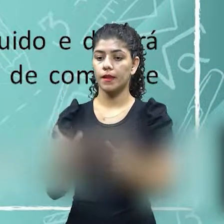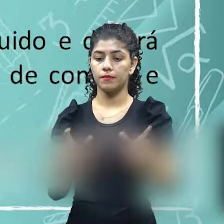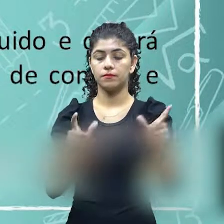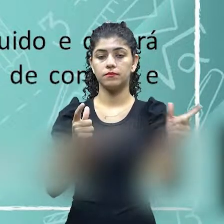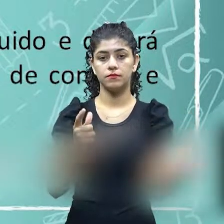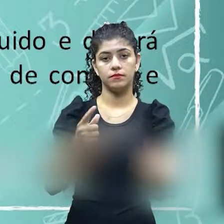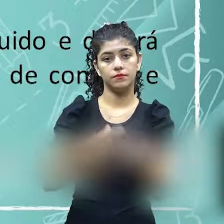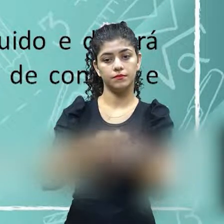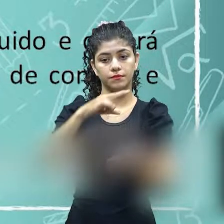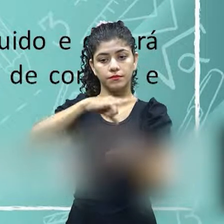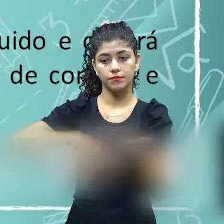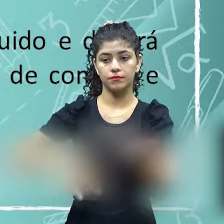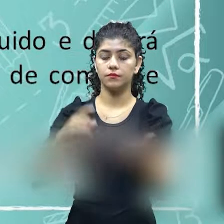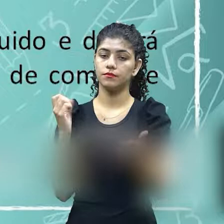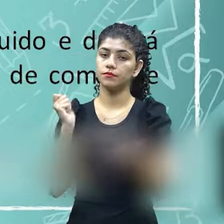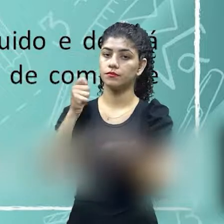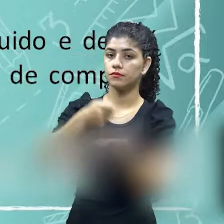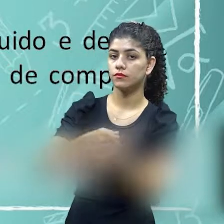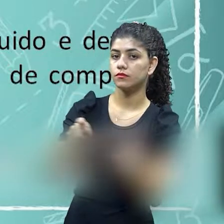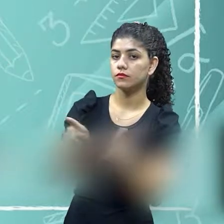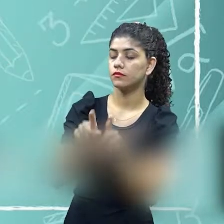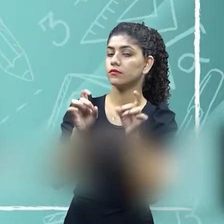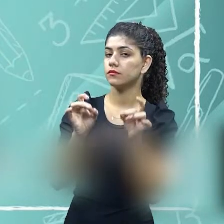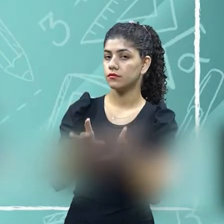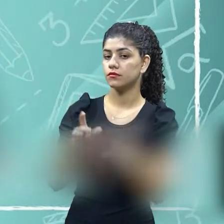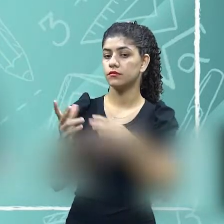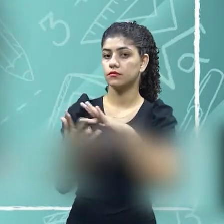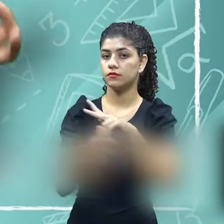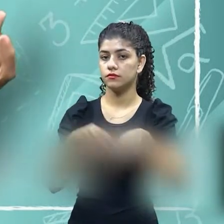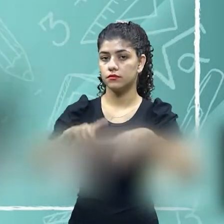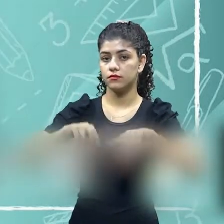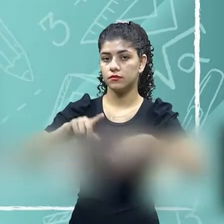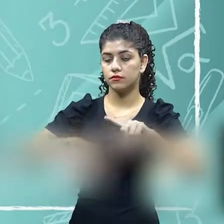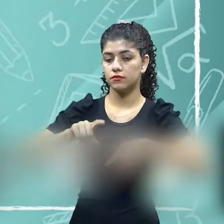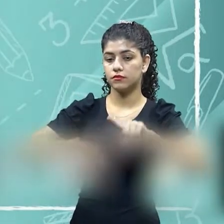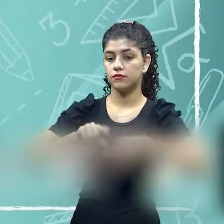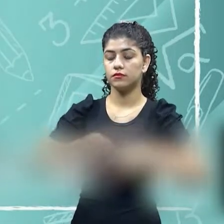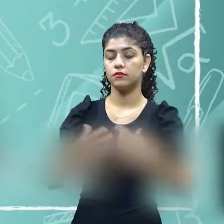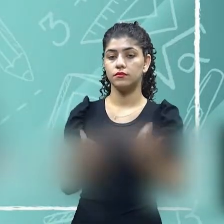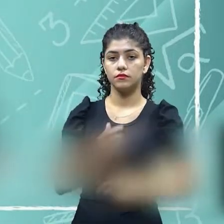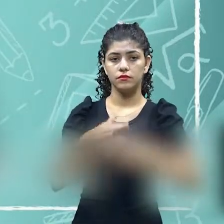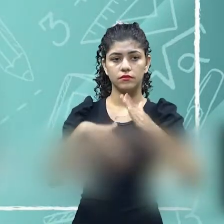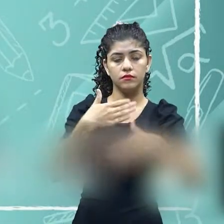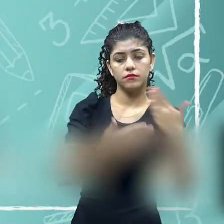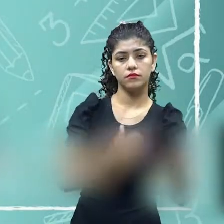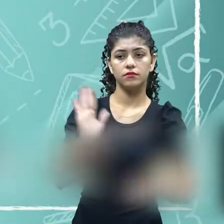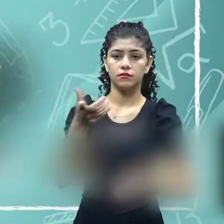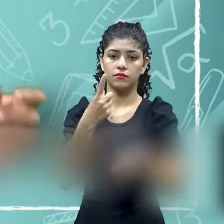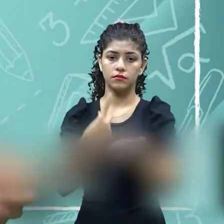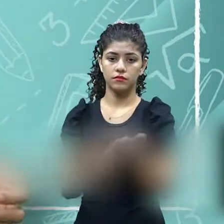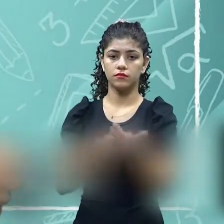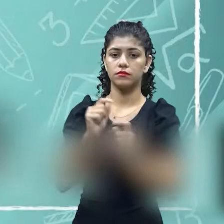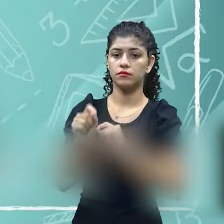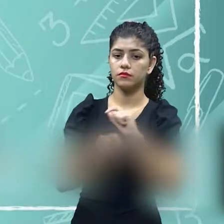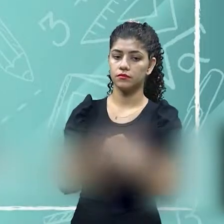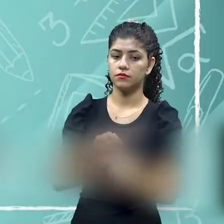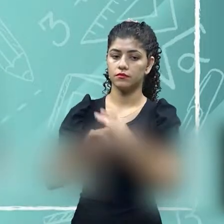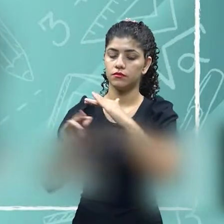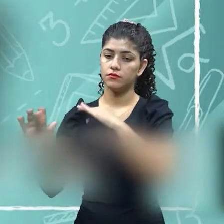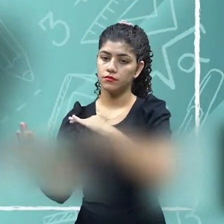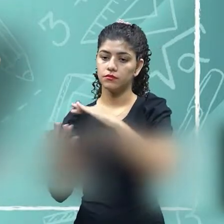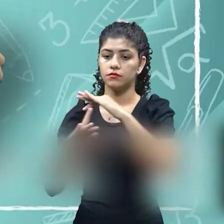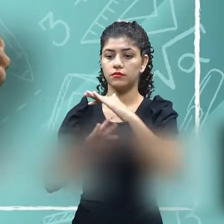contrato internacional de compra e venda de mercadoria. Então foi estabelecido esse processo que coloca as condições